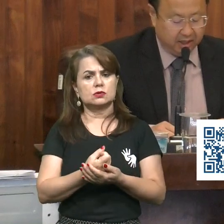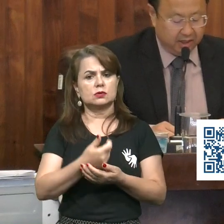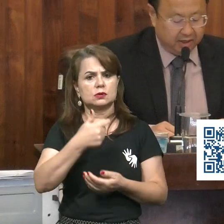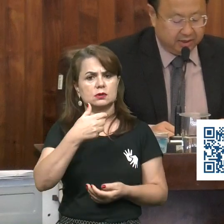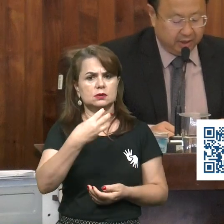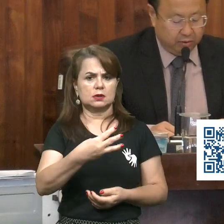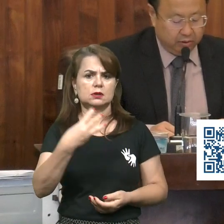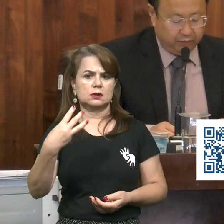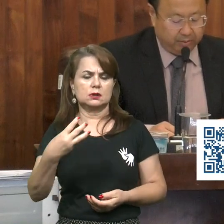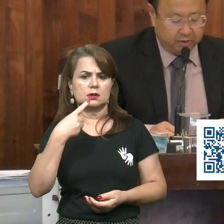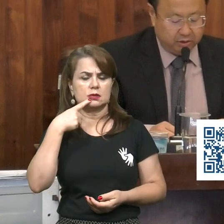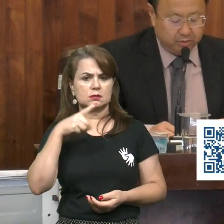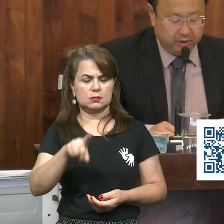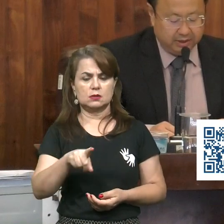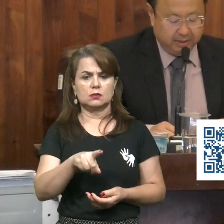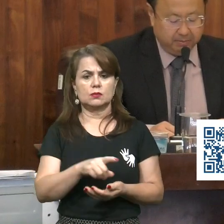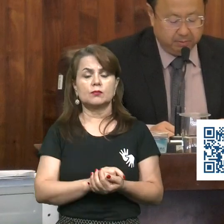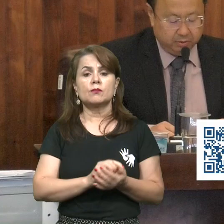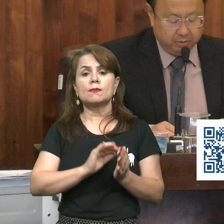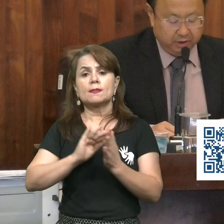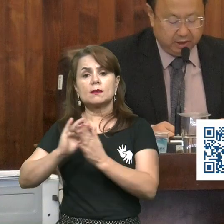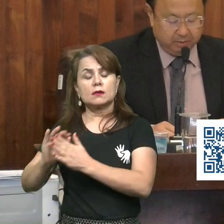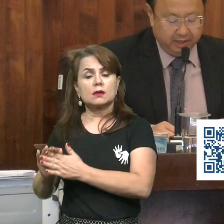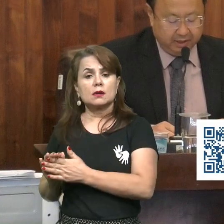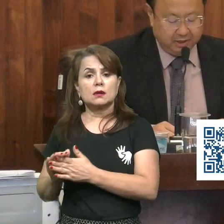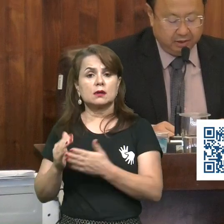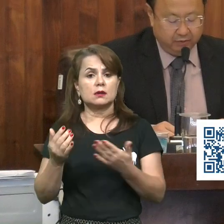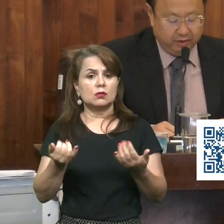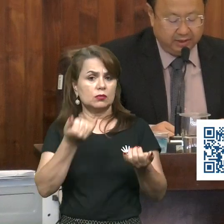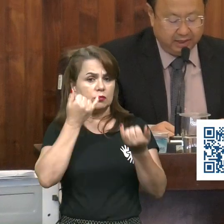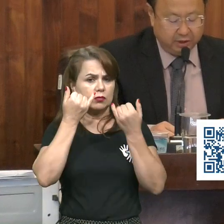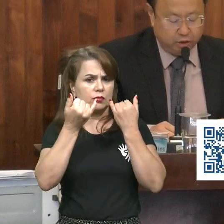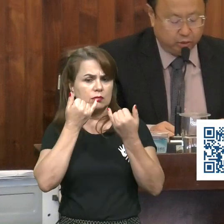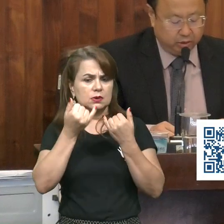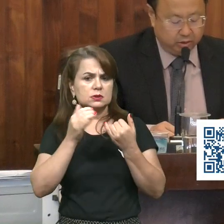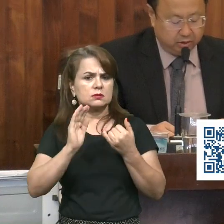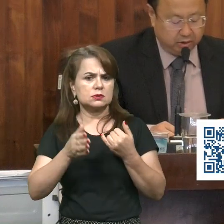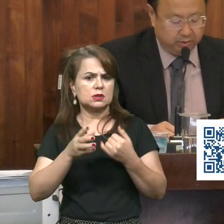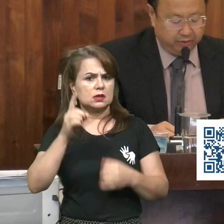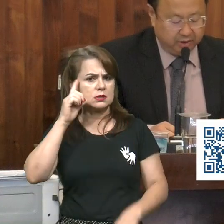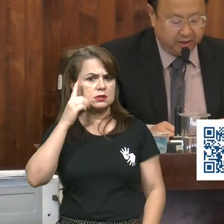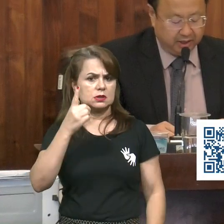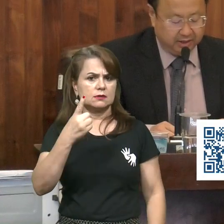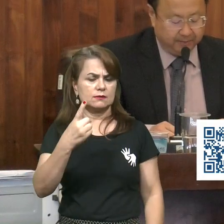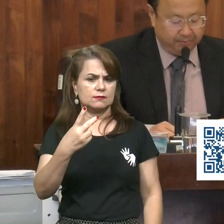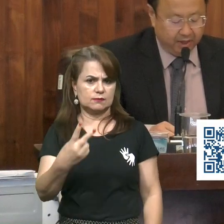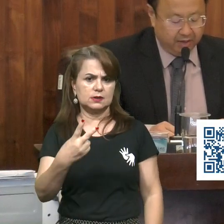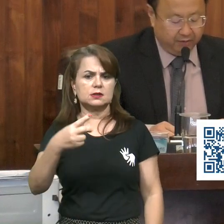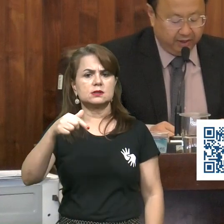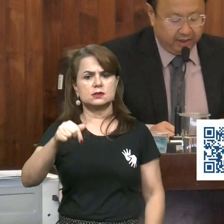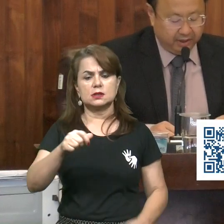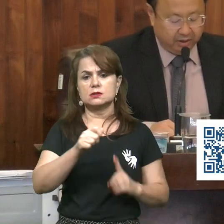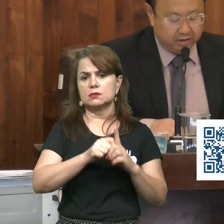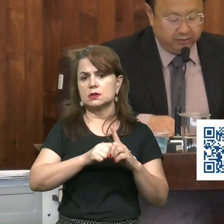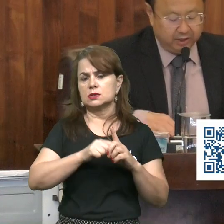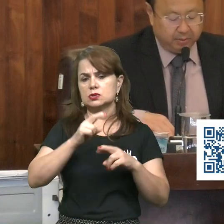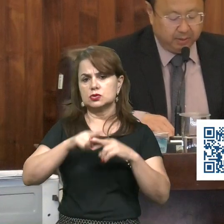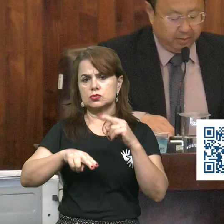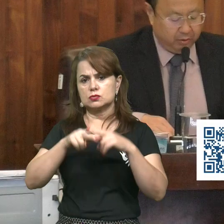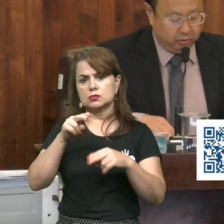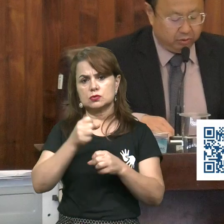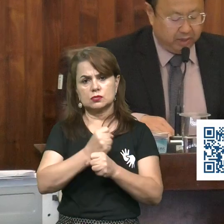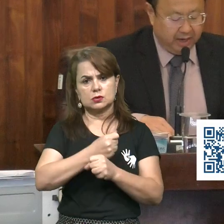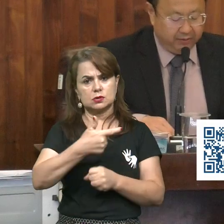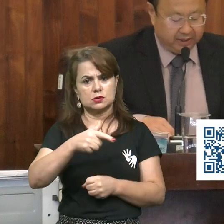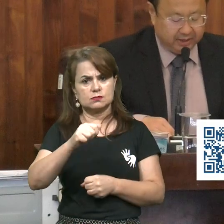33.193/2023, segundo informações do município desde 27 de junho de 2023, vem tentando resolver esse